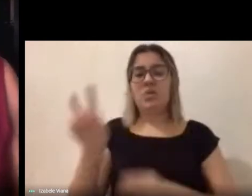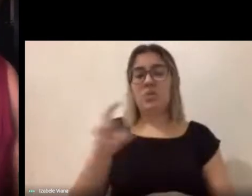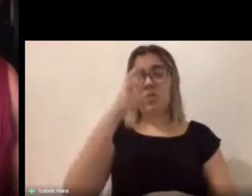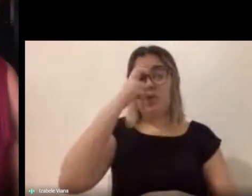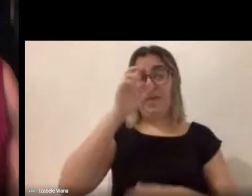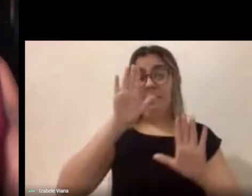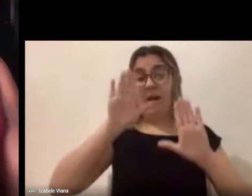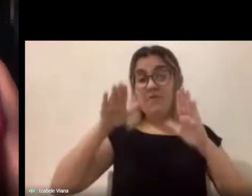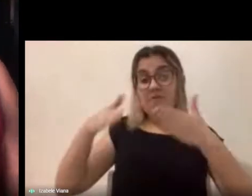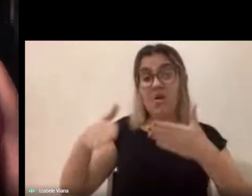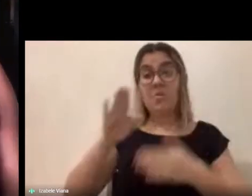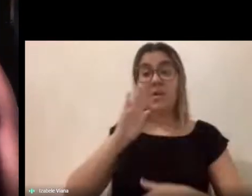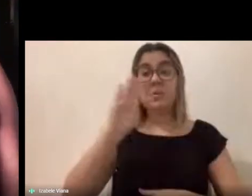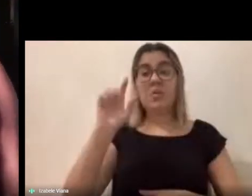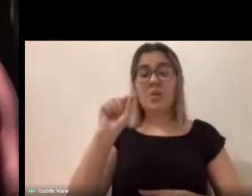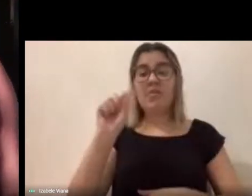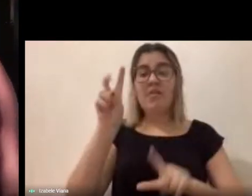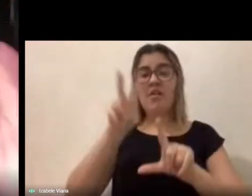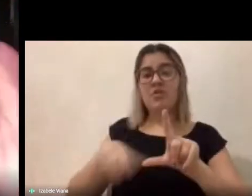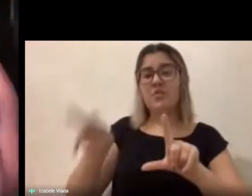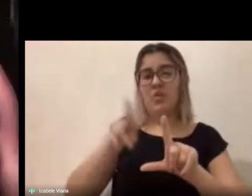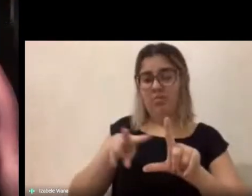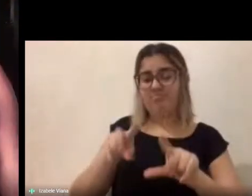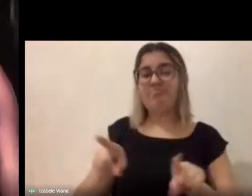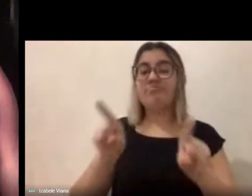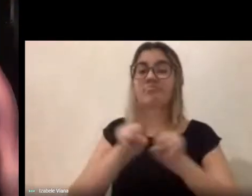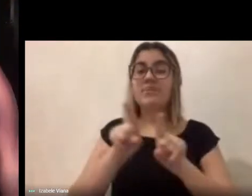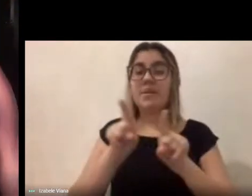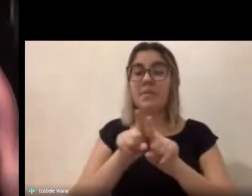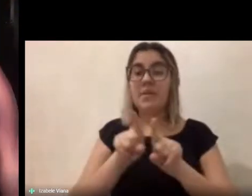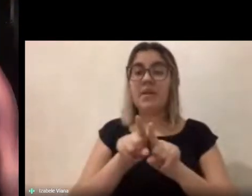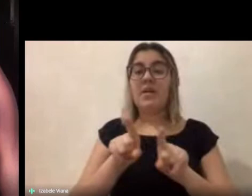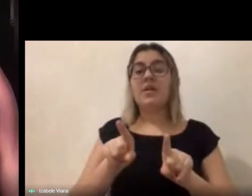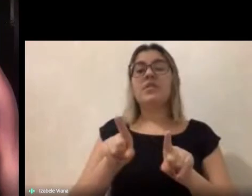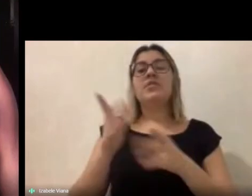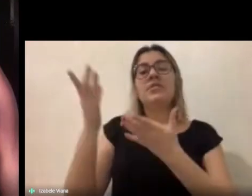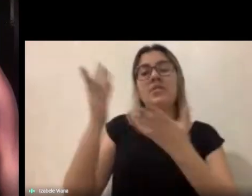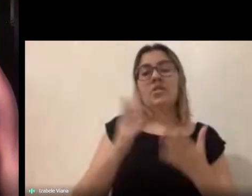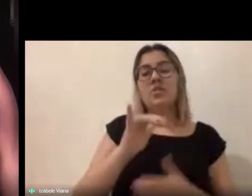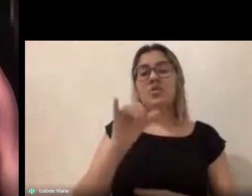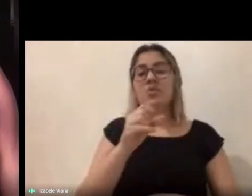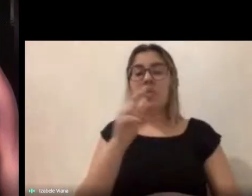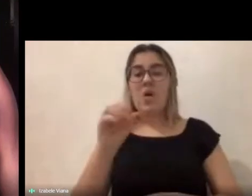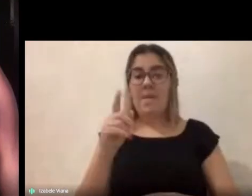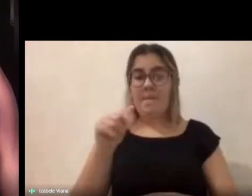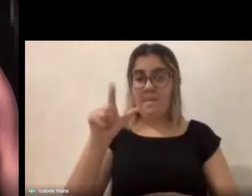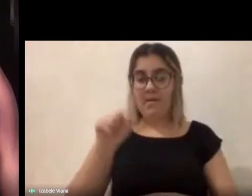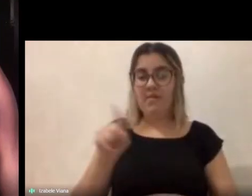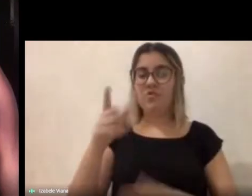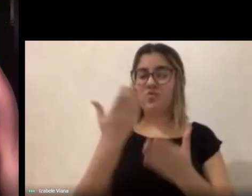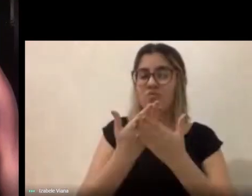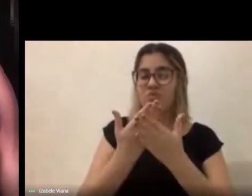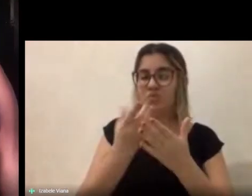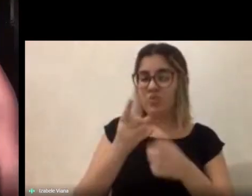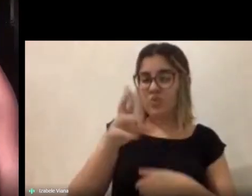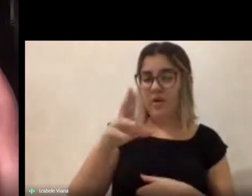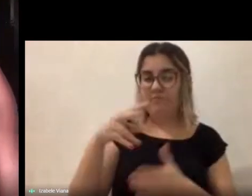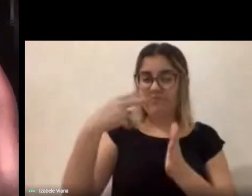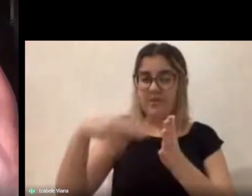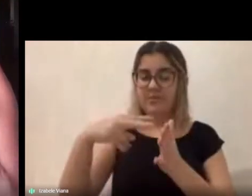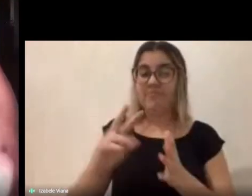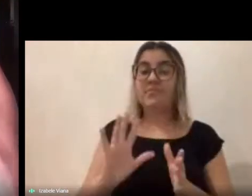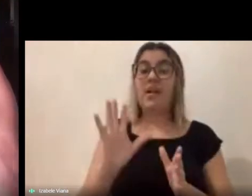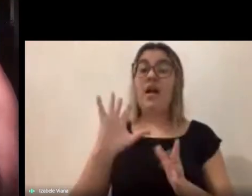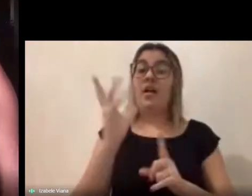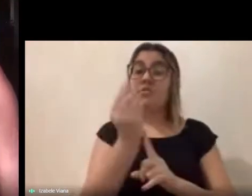Chamamos também João Paulo Lima, doutorando em dança, artista educador, performer, ativista dos direitos